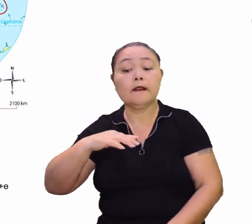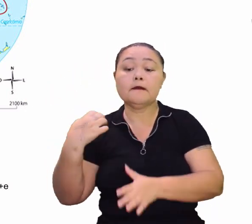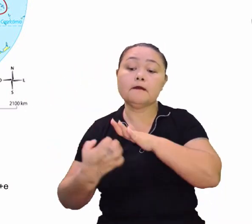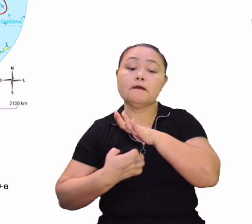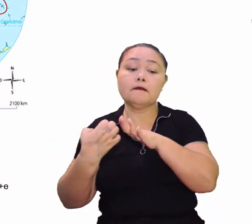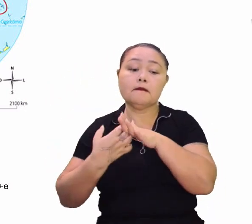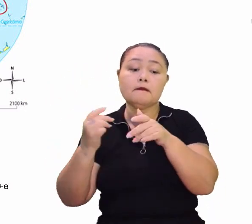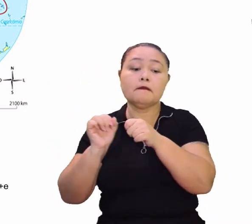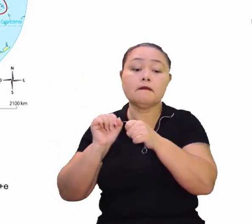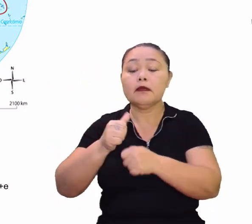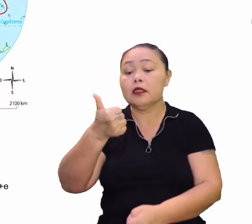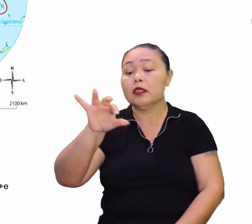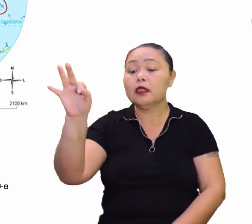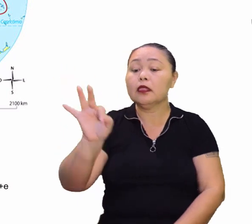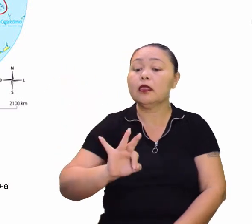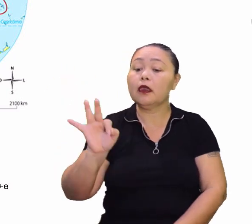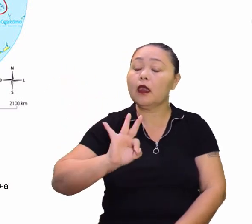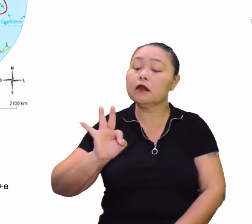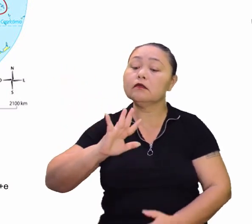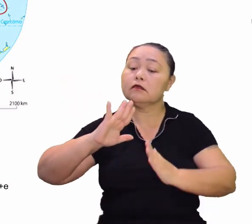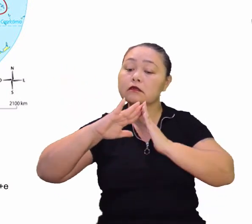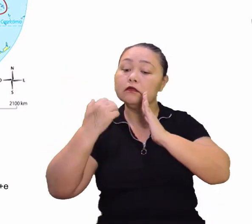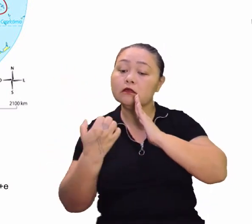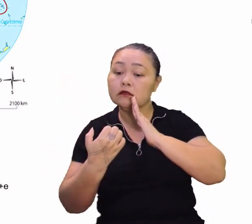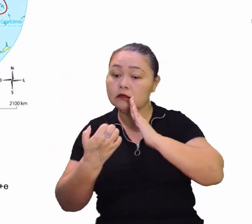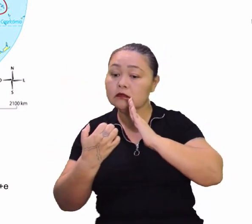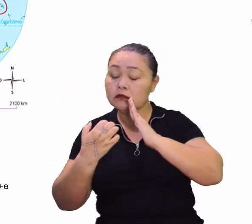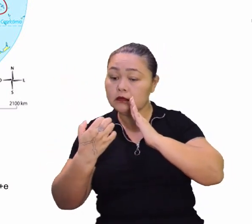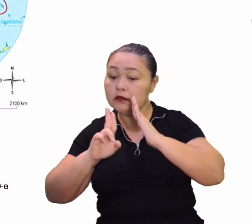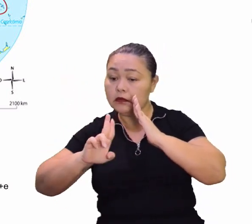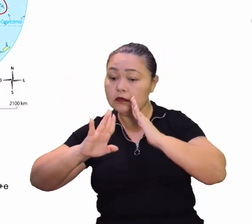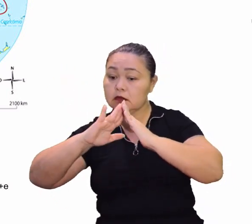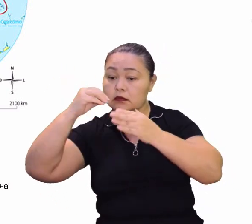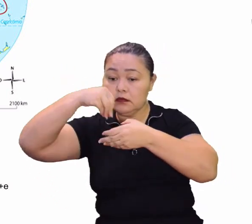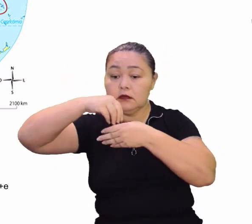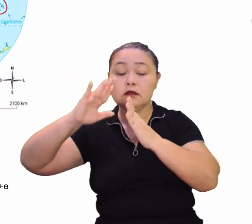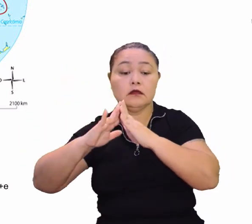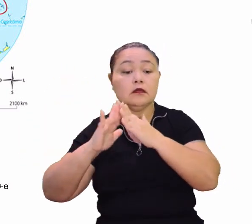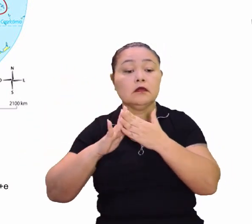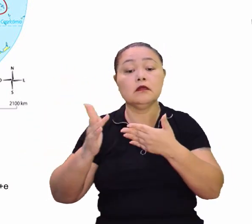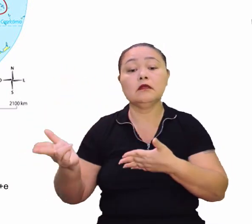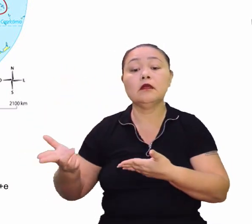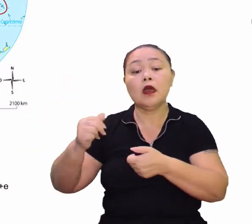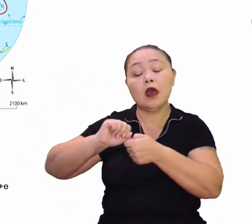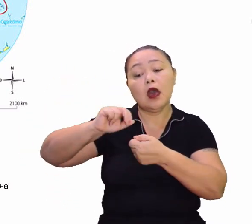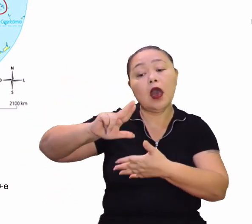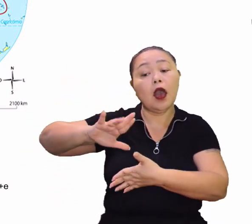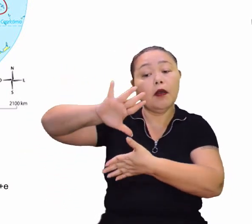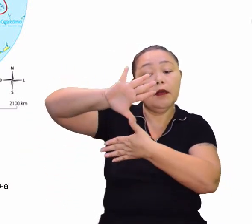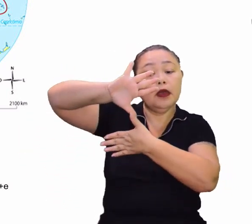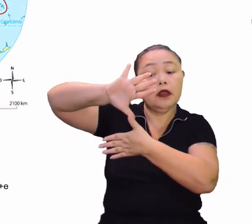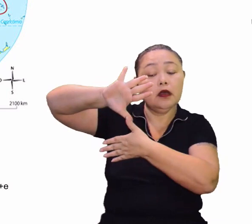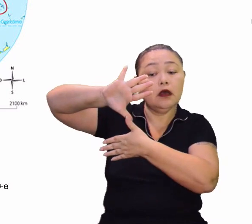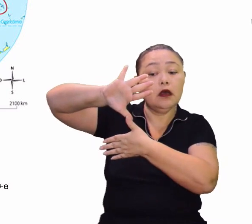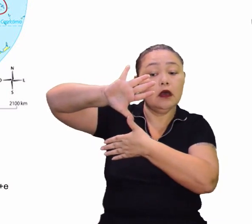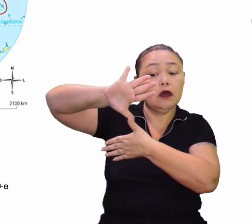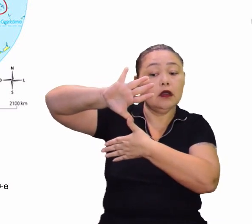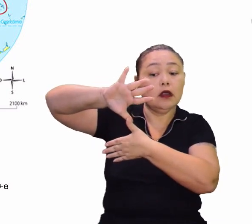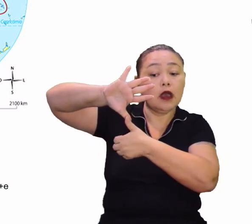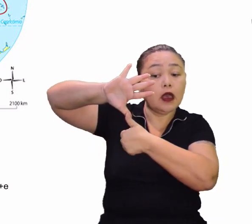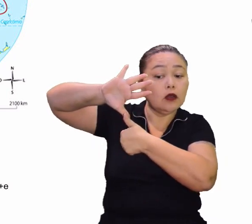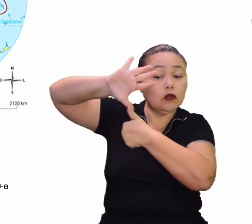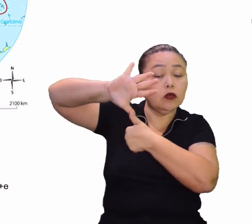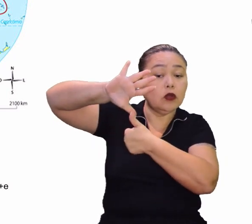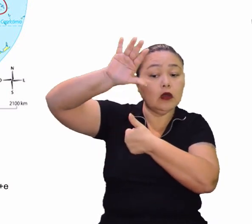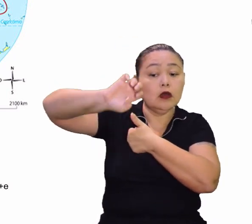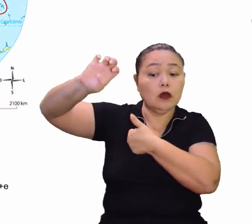domésticos. Lembra que eu falei que a questão tecnológica intervém? Sim, sim. Está aqui, ó. A América do Norte e a Europa, olha só. Só 35